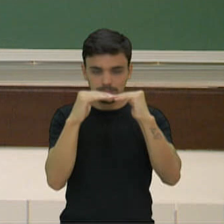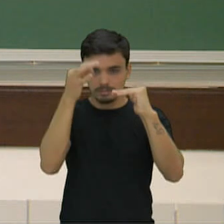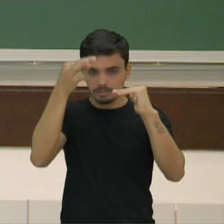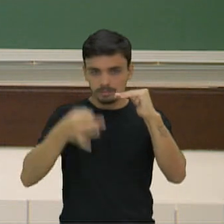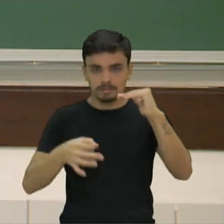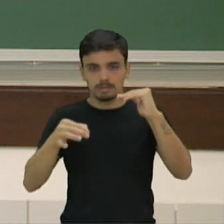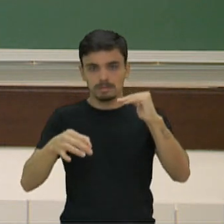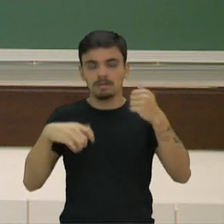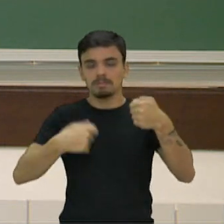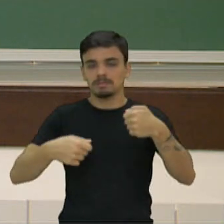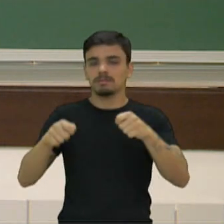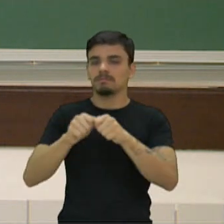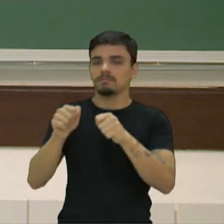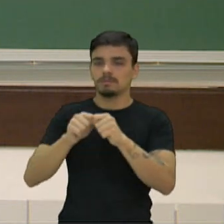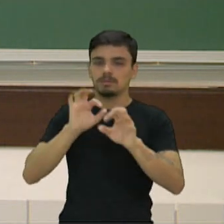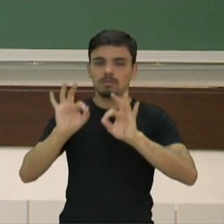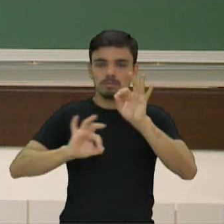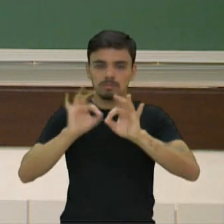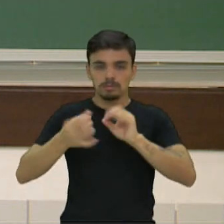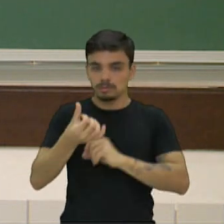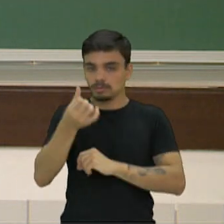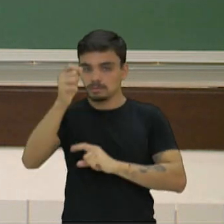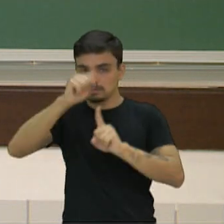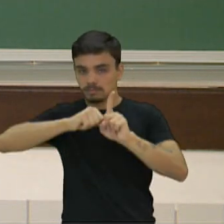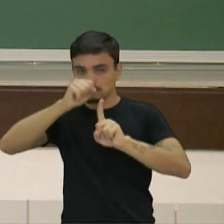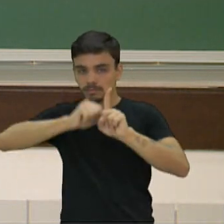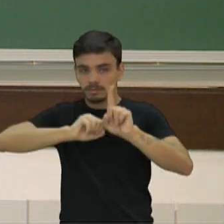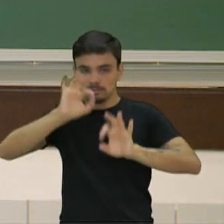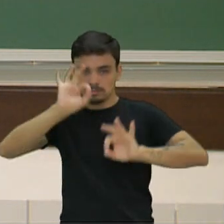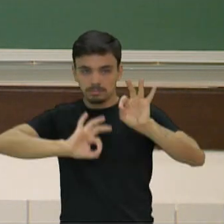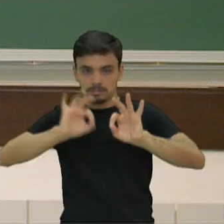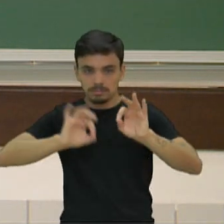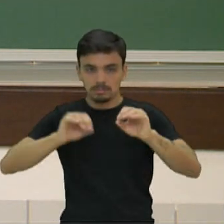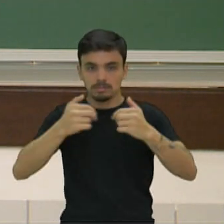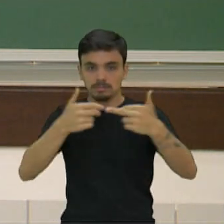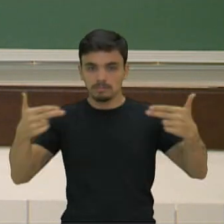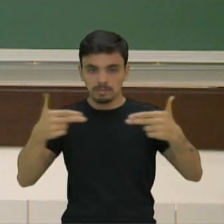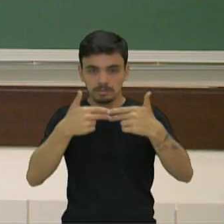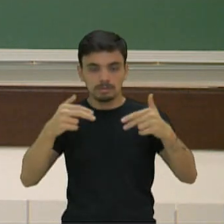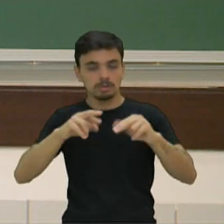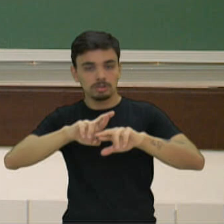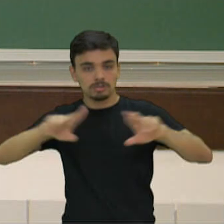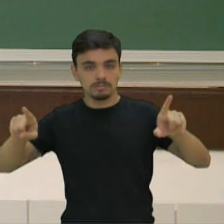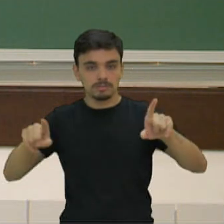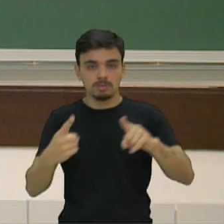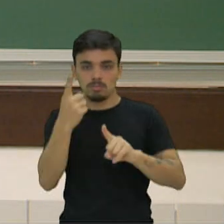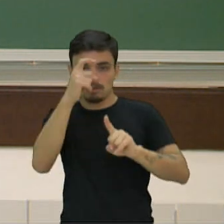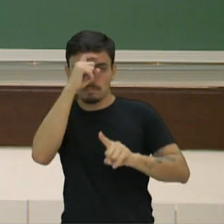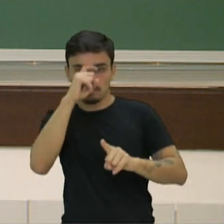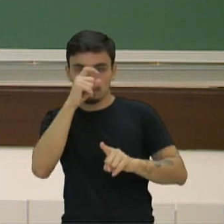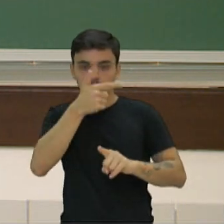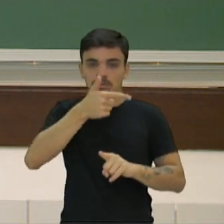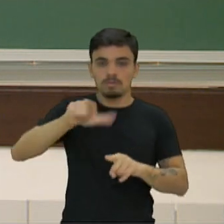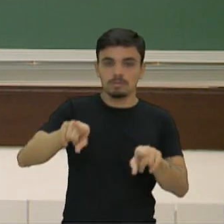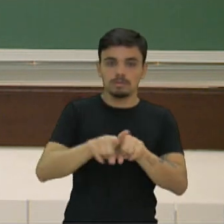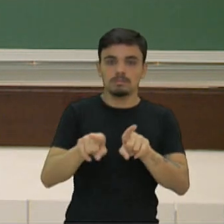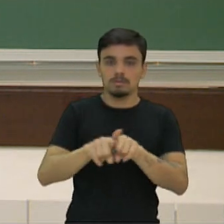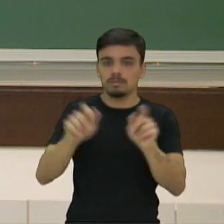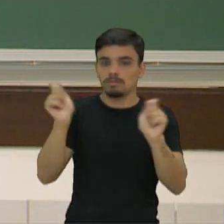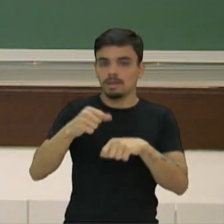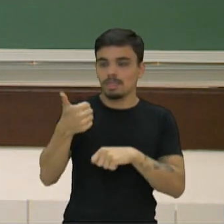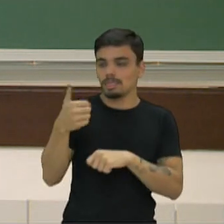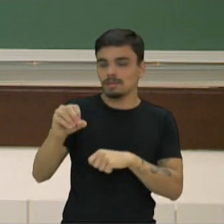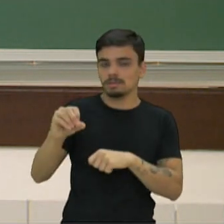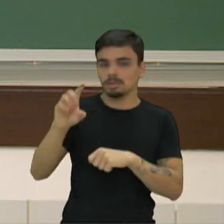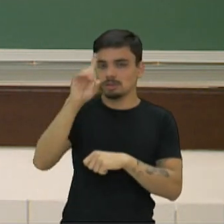faça análise por 6 meses do seu ciclo. A variação, a diferença entre uma menstruação e outra não pode passar de 10 dias,